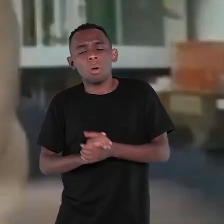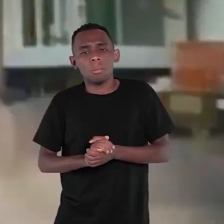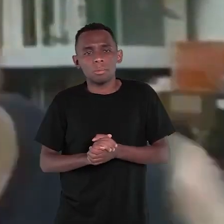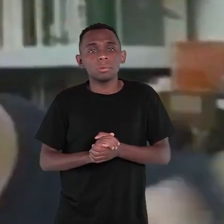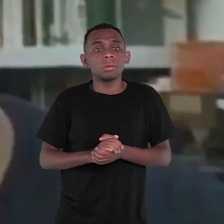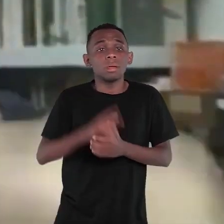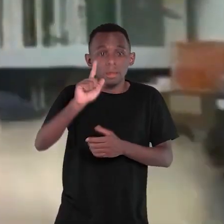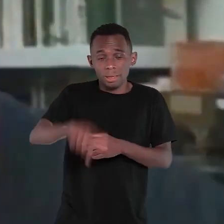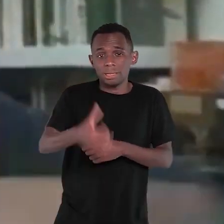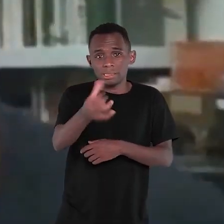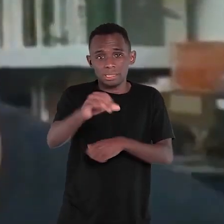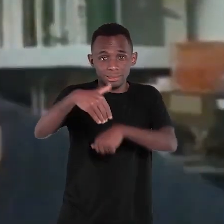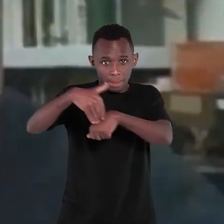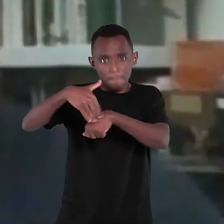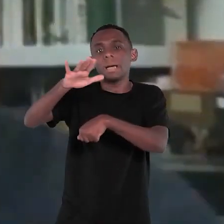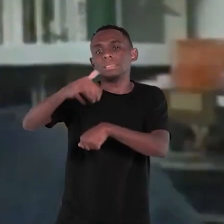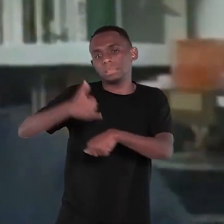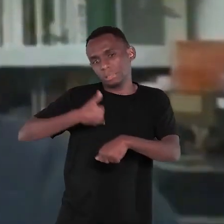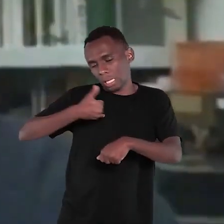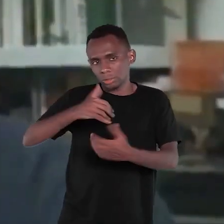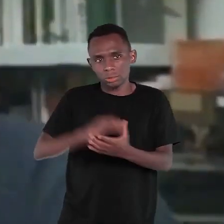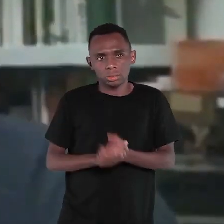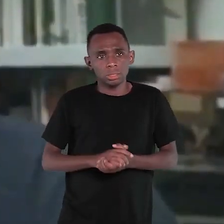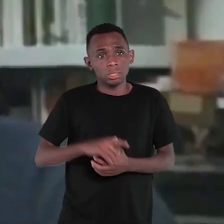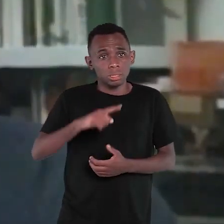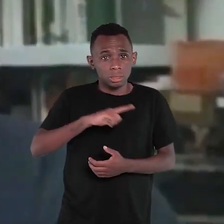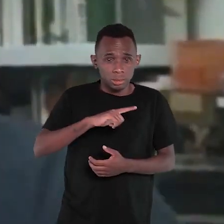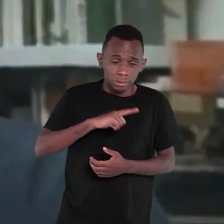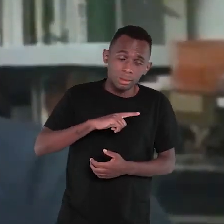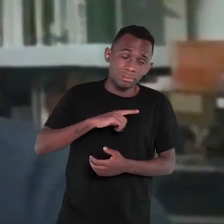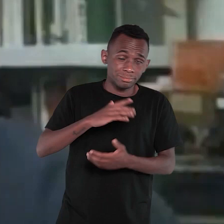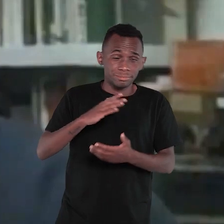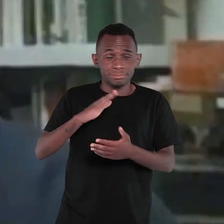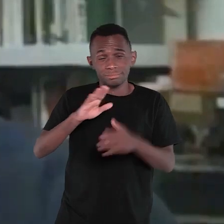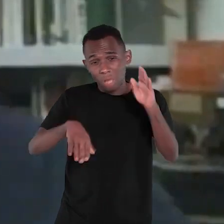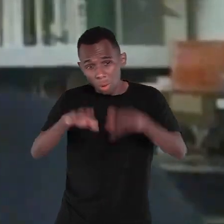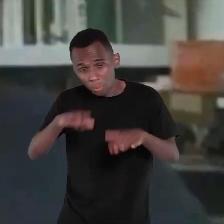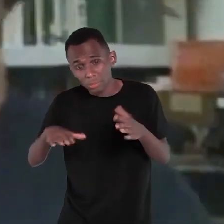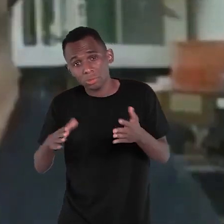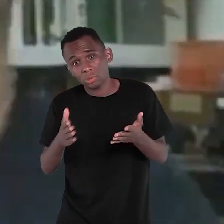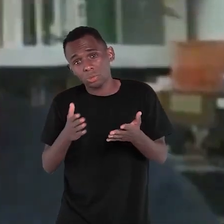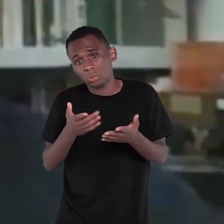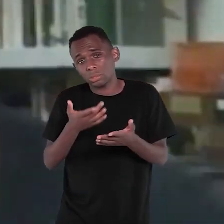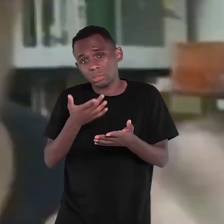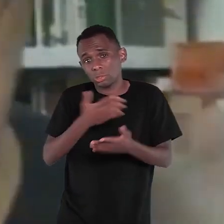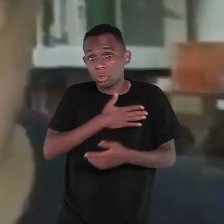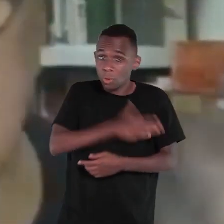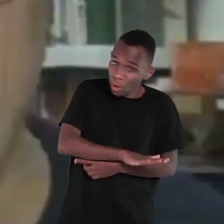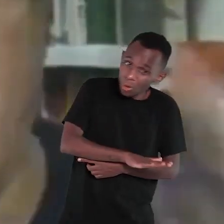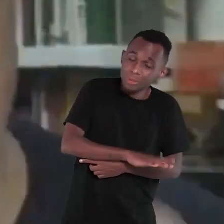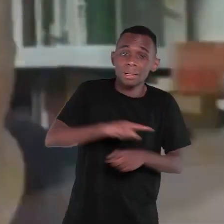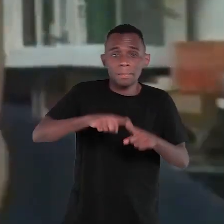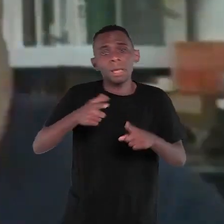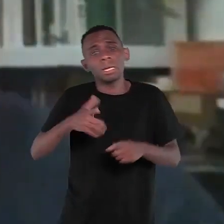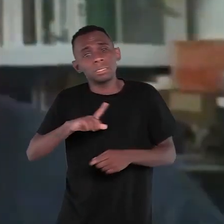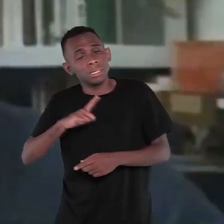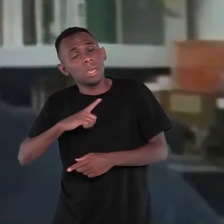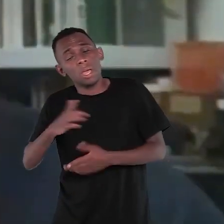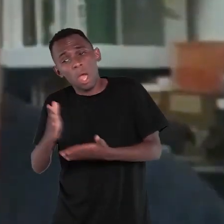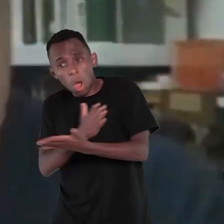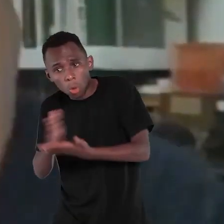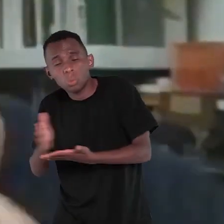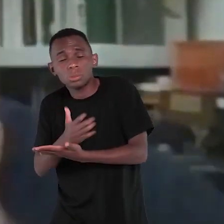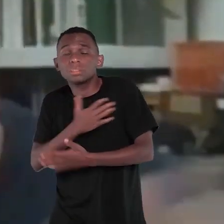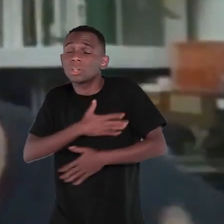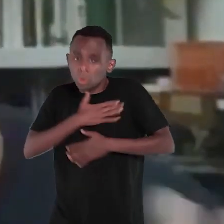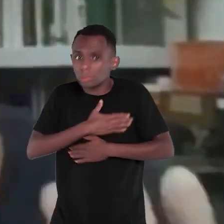adjetivos. Objetivamente, é mais 60, né? Tem gente que acha isso ótimo, tem gente que acha que não é, problema de cada um acha o que